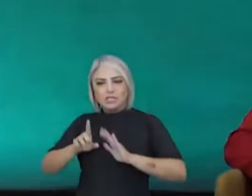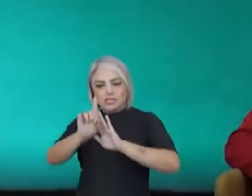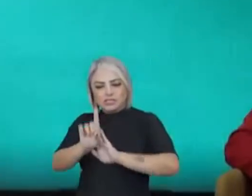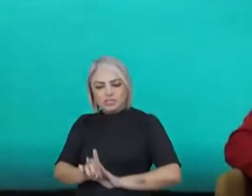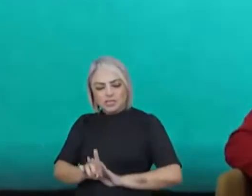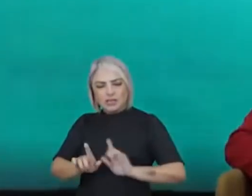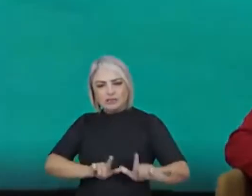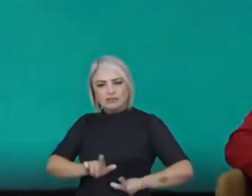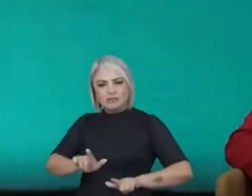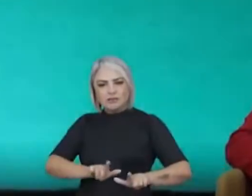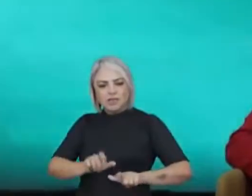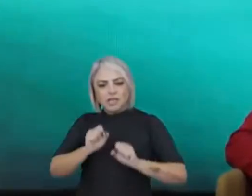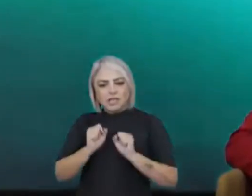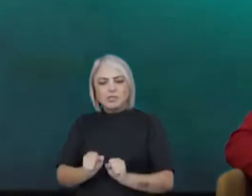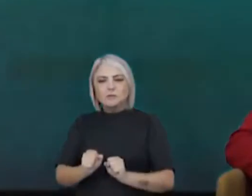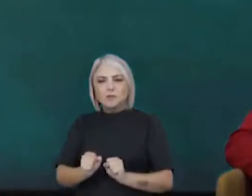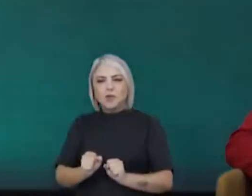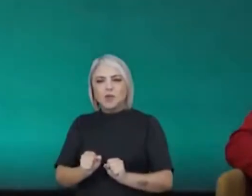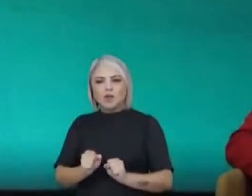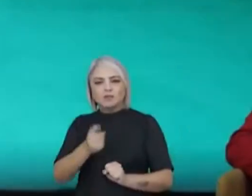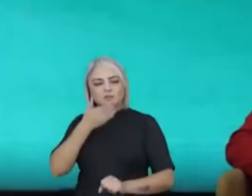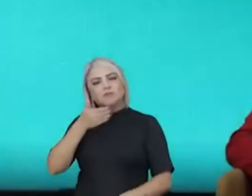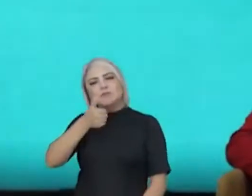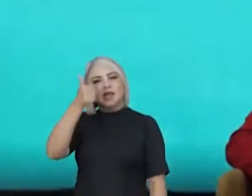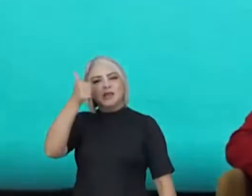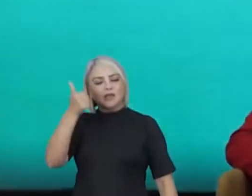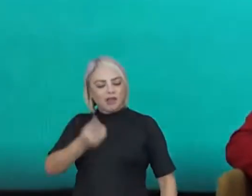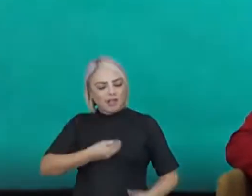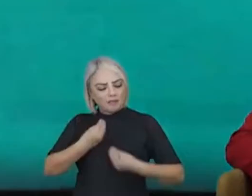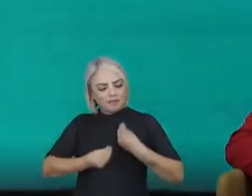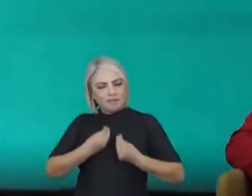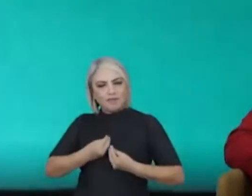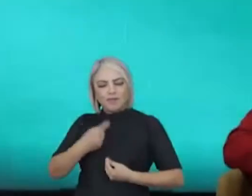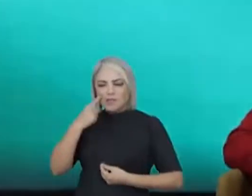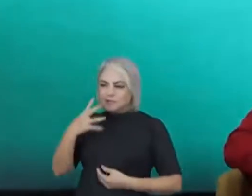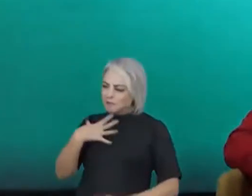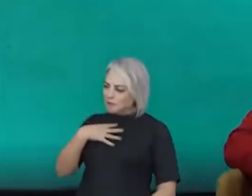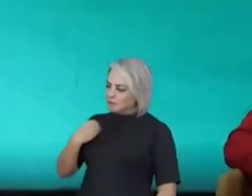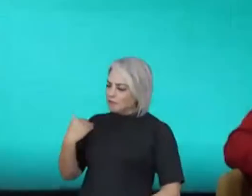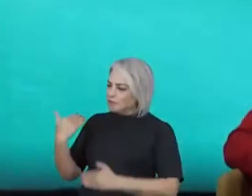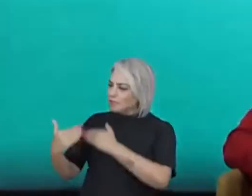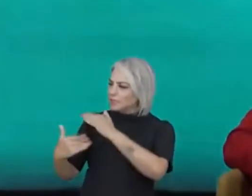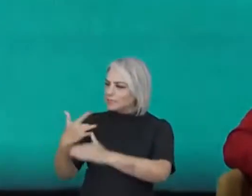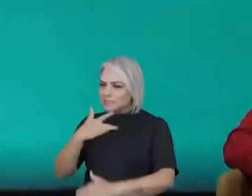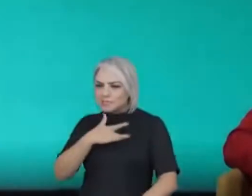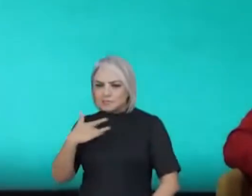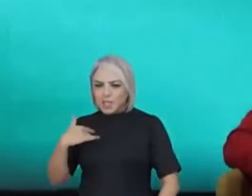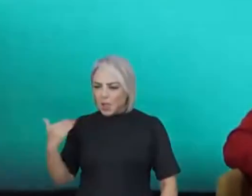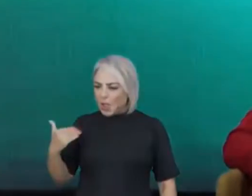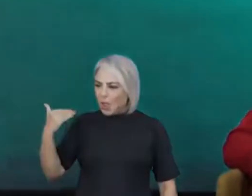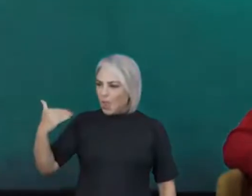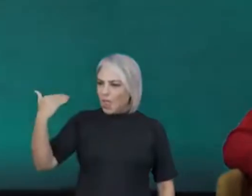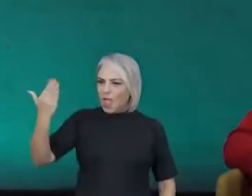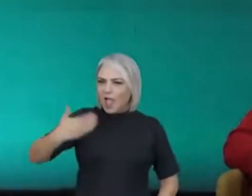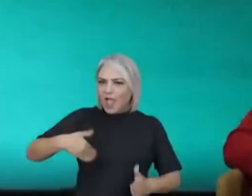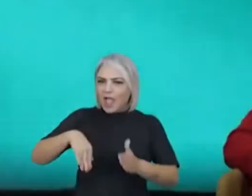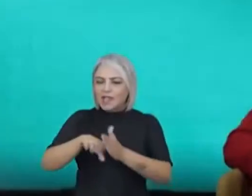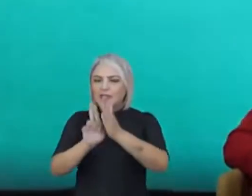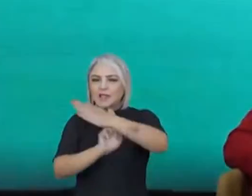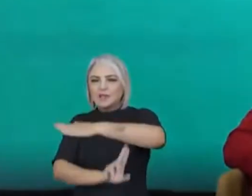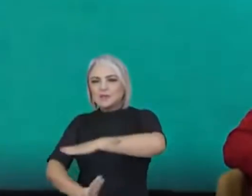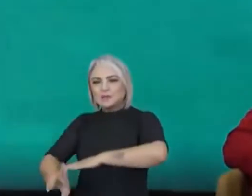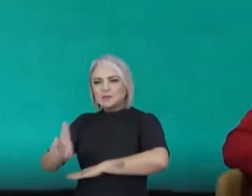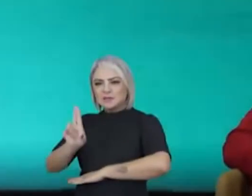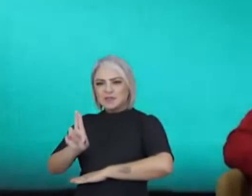que pode melhorar de vida e ver seus filhos Crescendo com saúde até chegar ao na velocidade